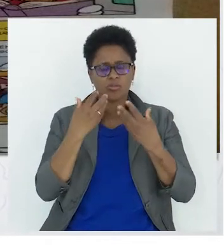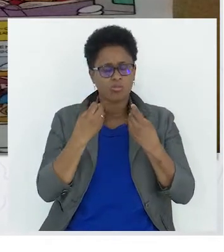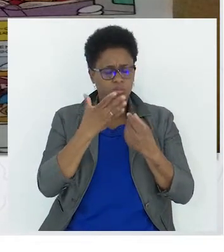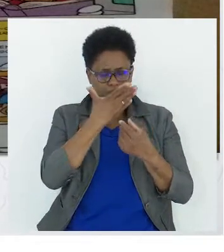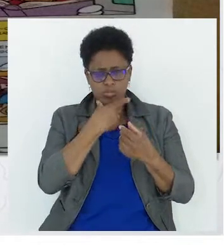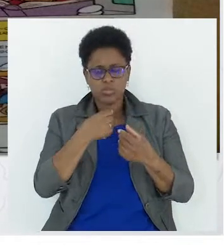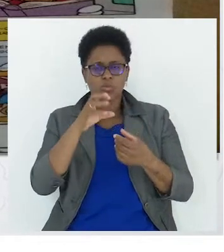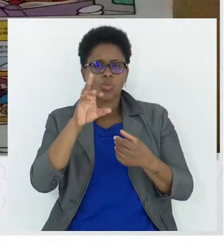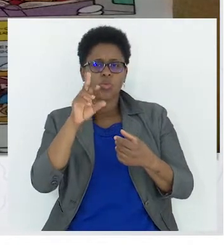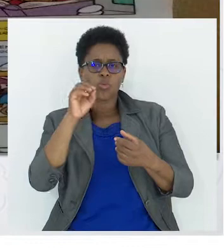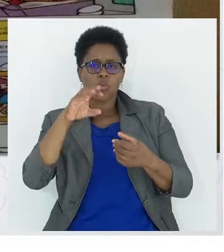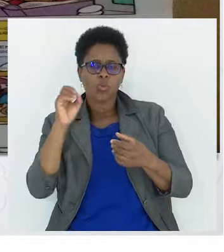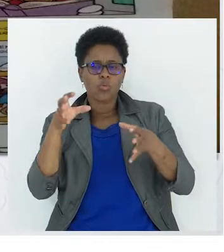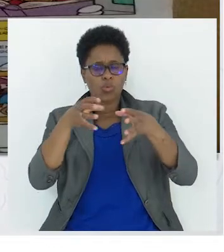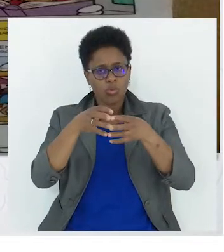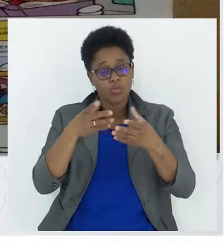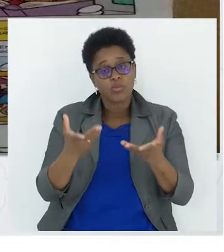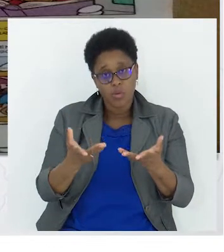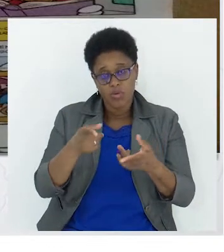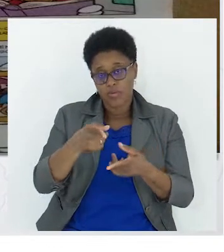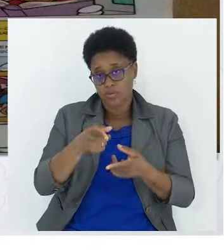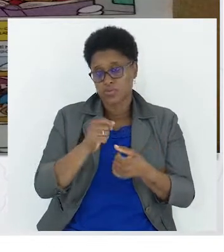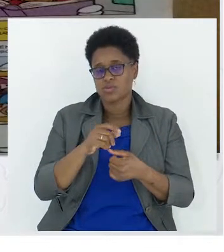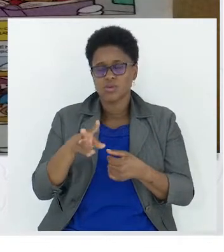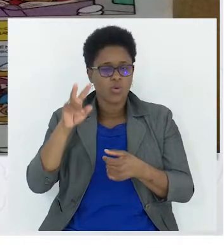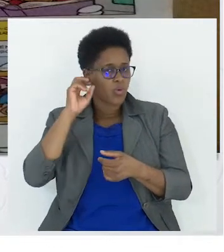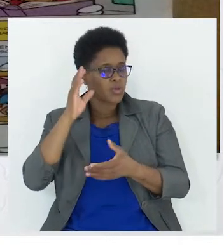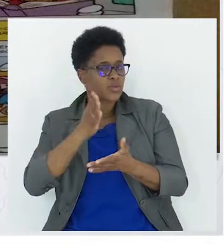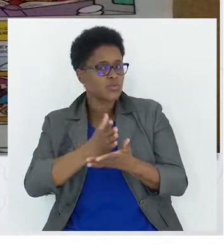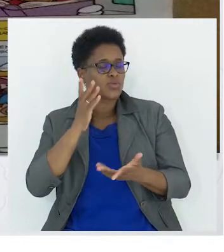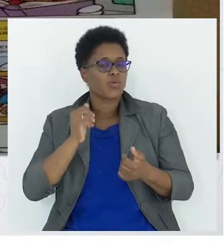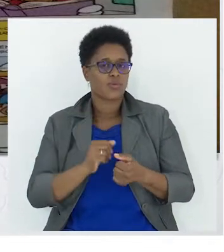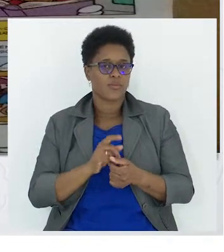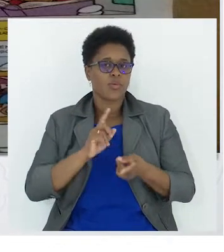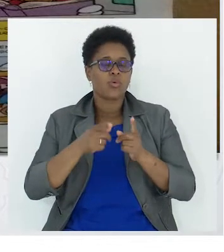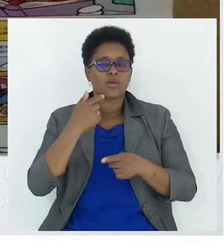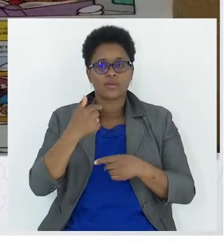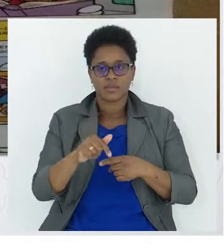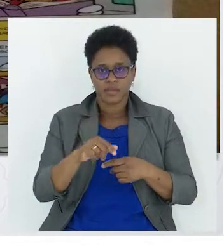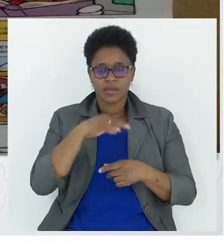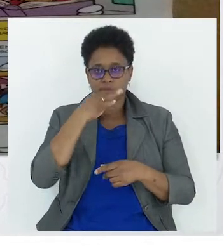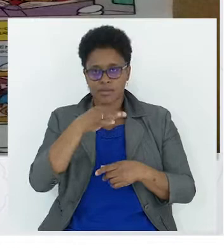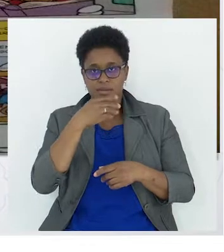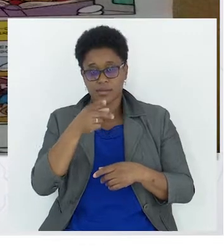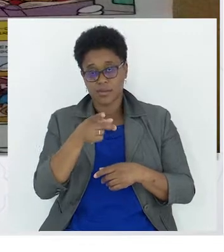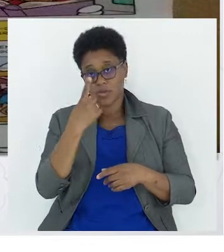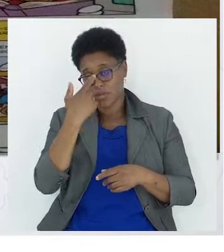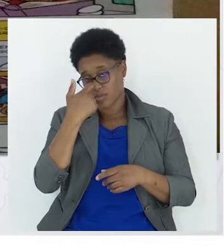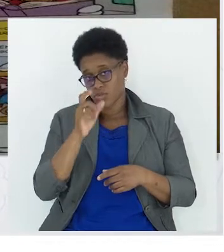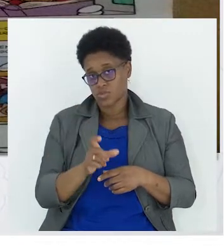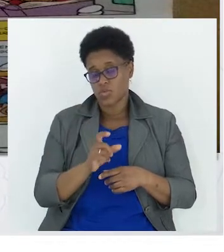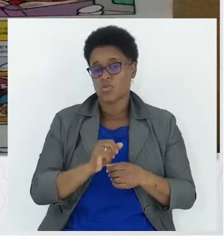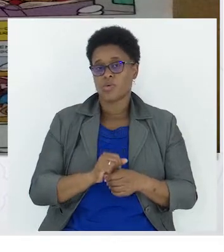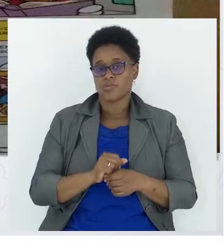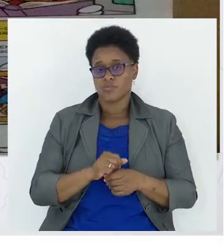coletivos. Em vez disso, ouçam só o que tem a dizer uma pessoa